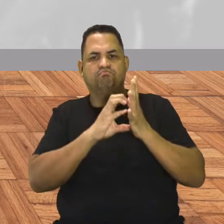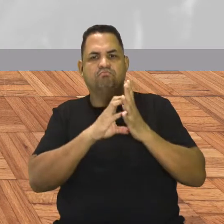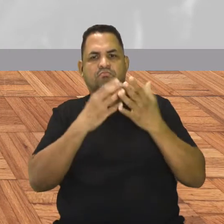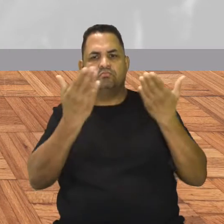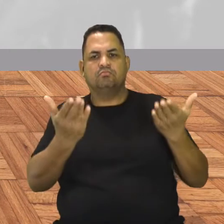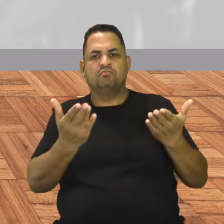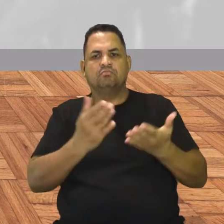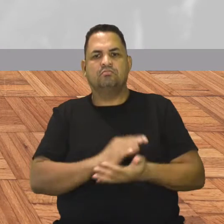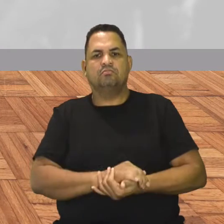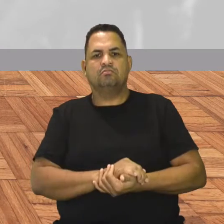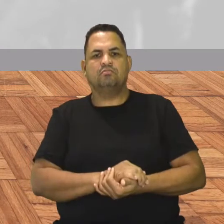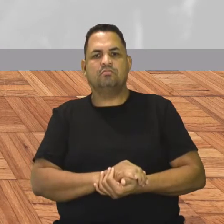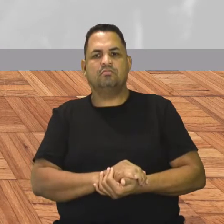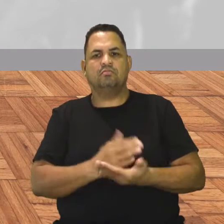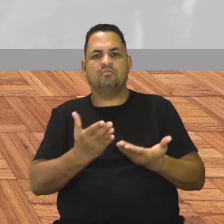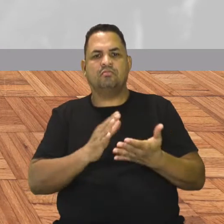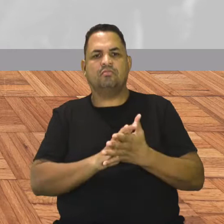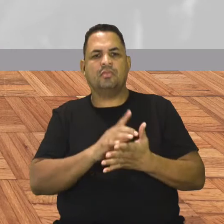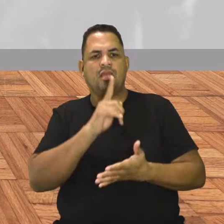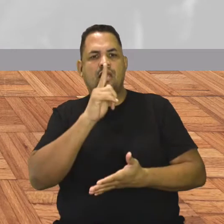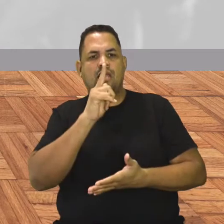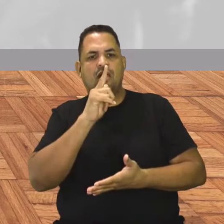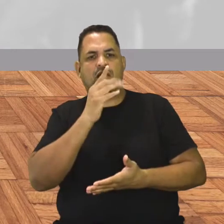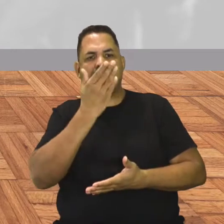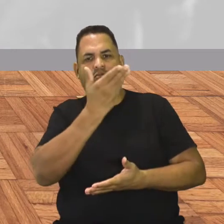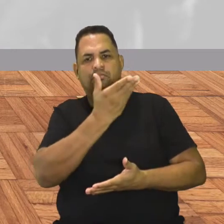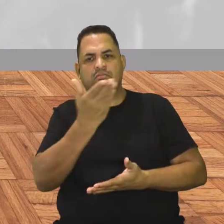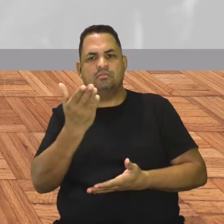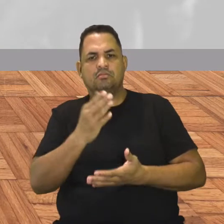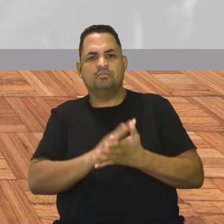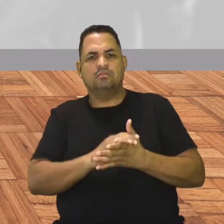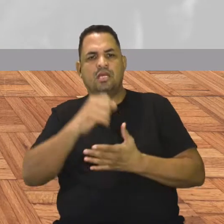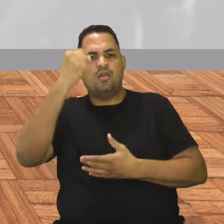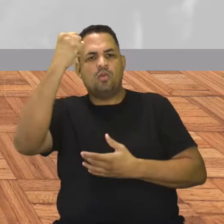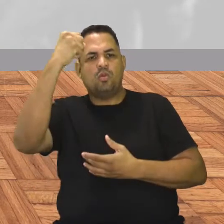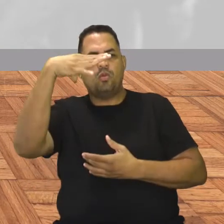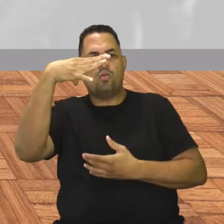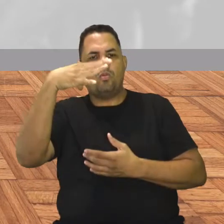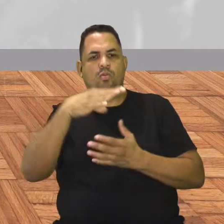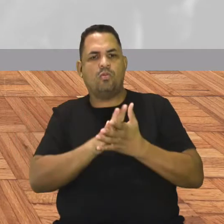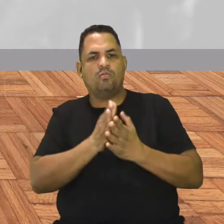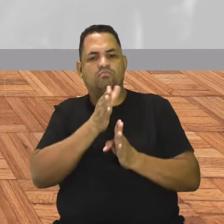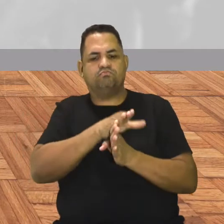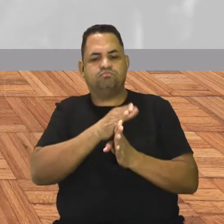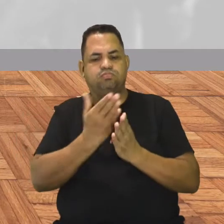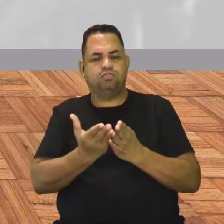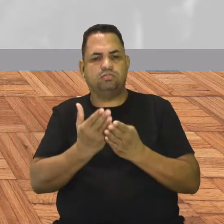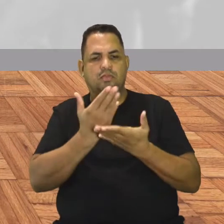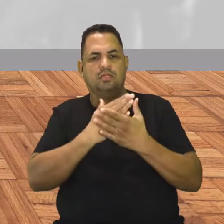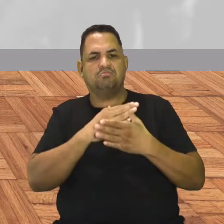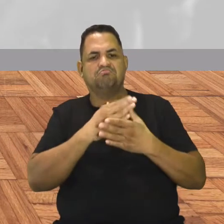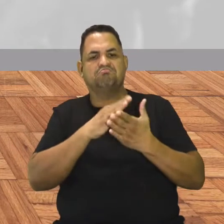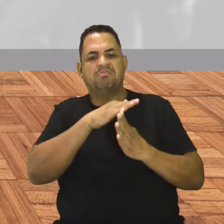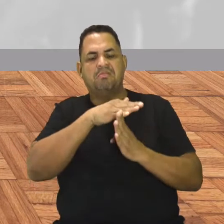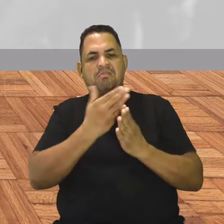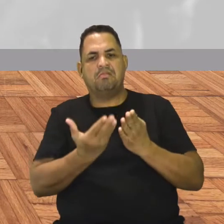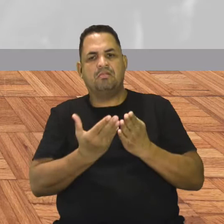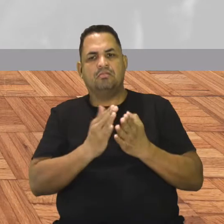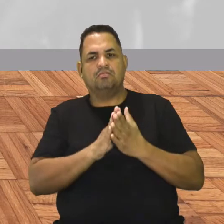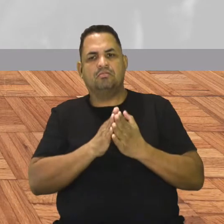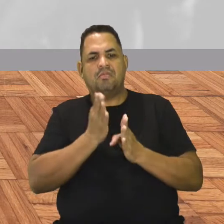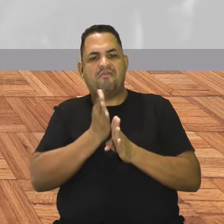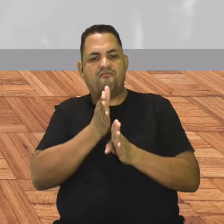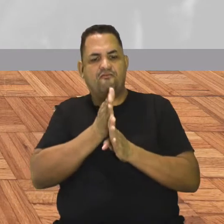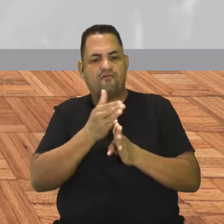simbólica. A água, a luz, um muro sendo derrubado. Uma